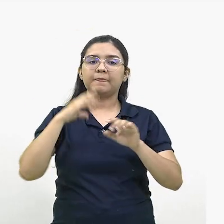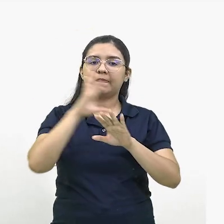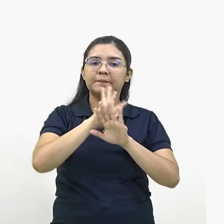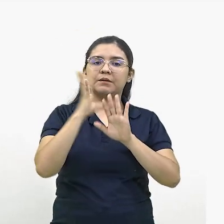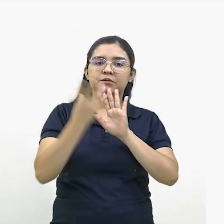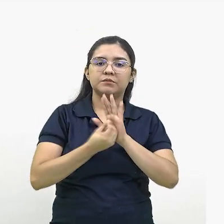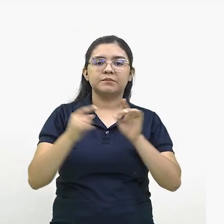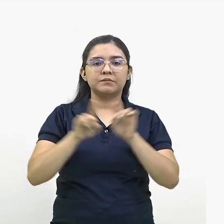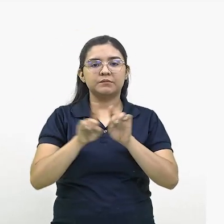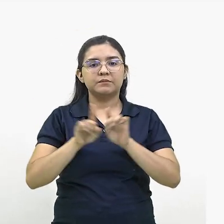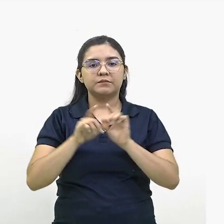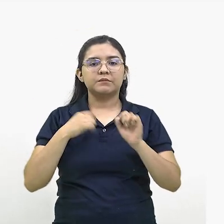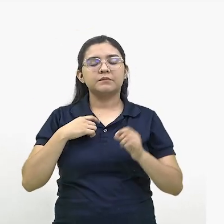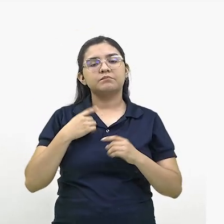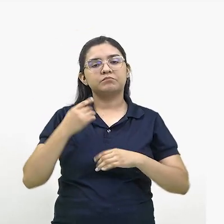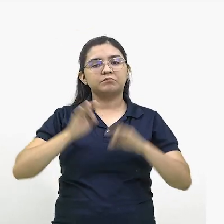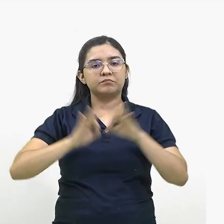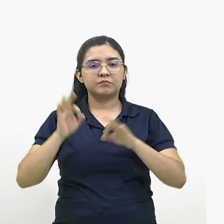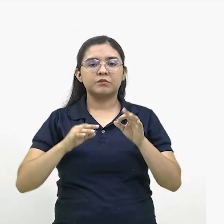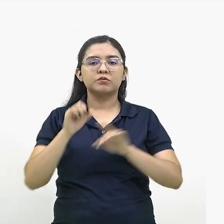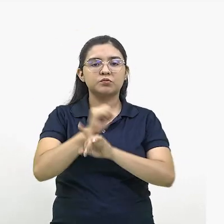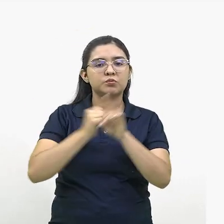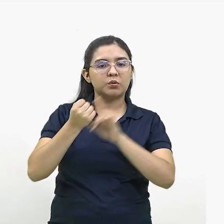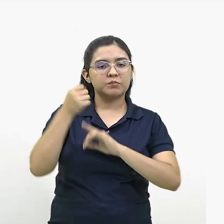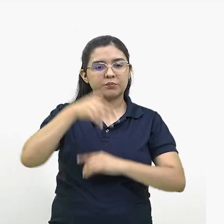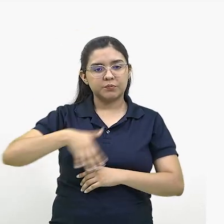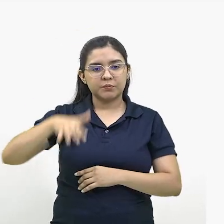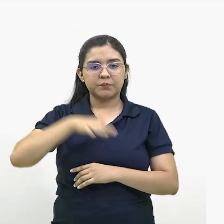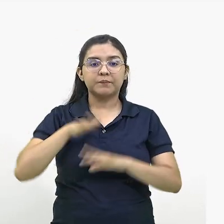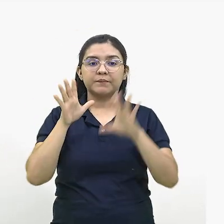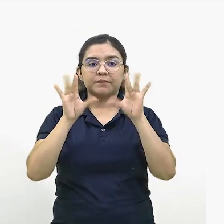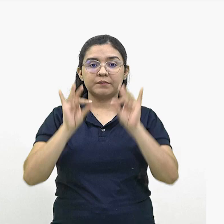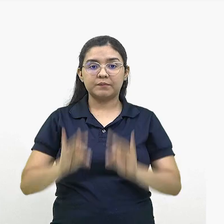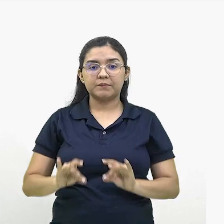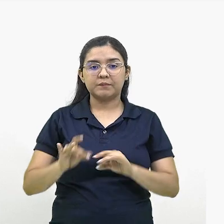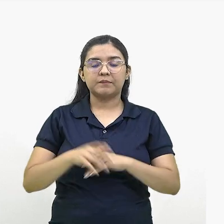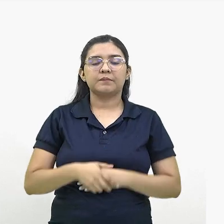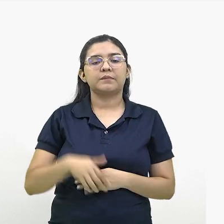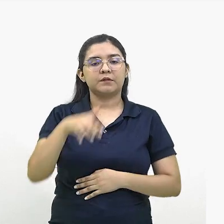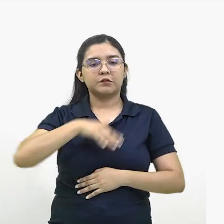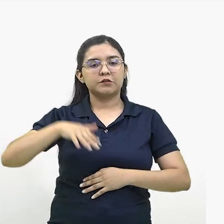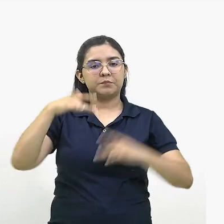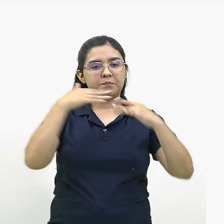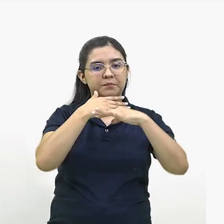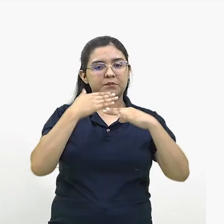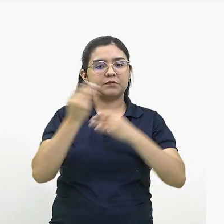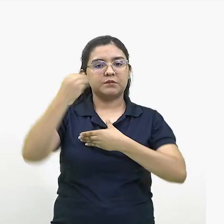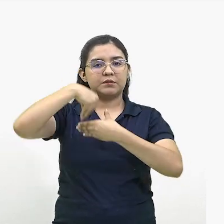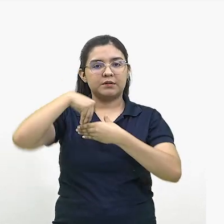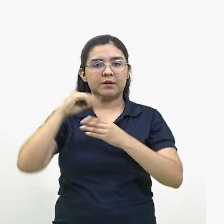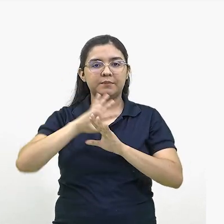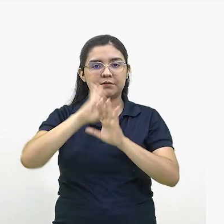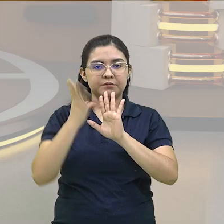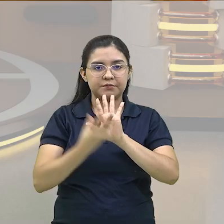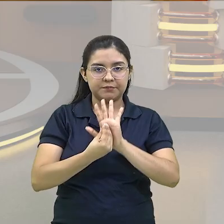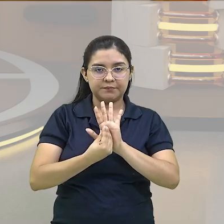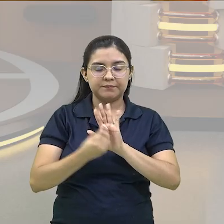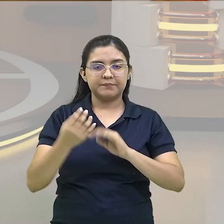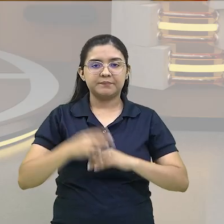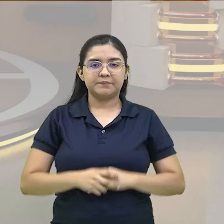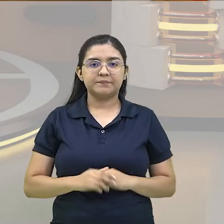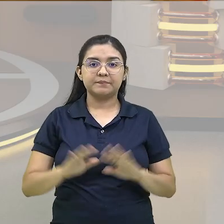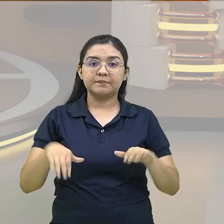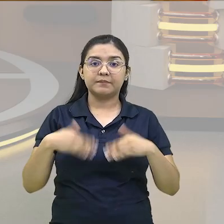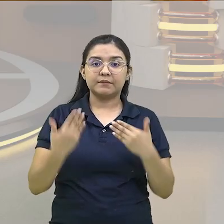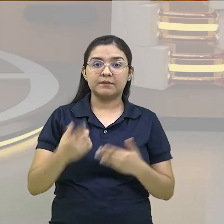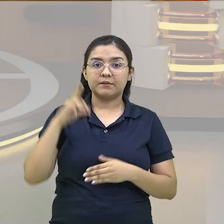dinâmicas socioterritoriais. E o detalhamento nós temos espaços urbanos na Amazônia. Então esse é o objeto